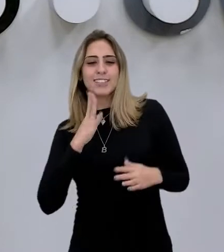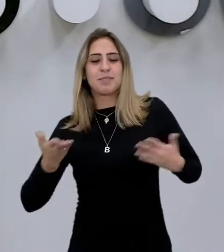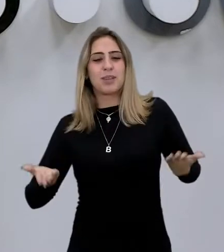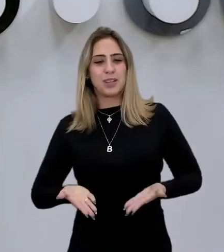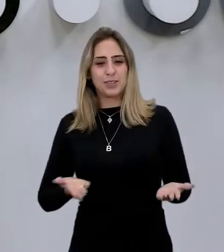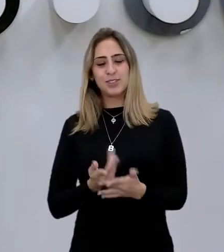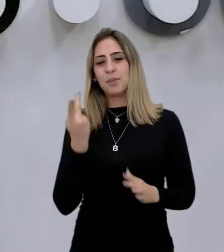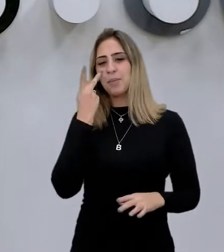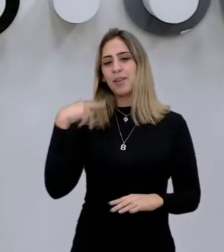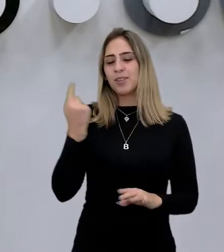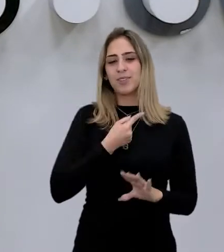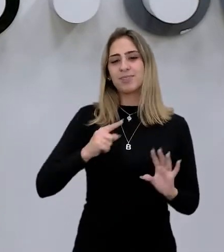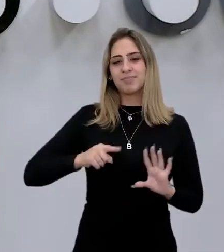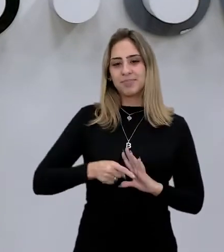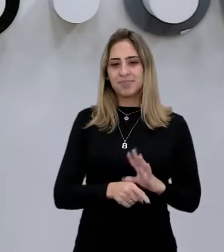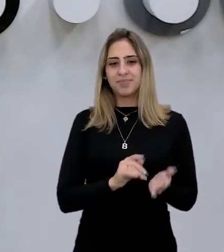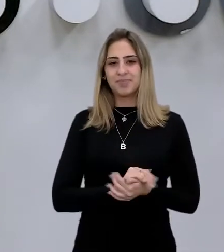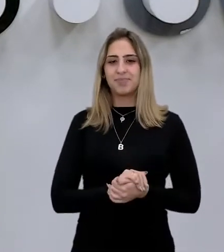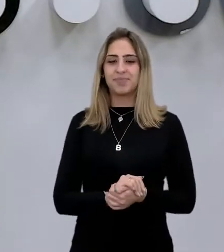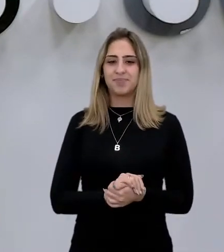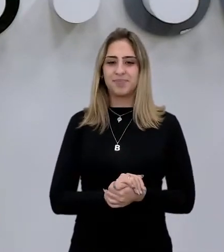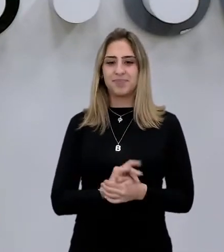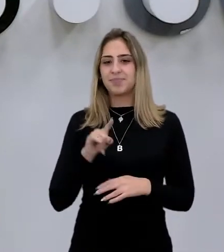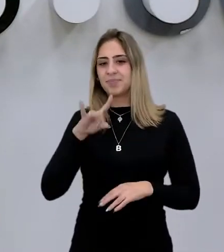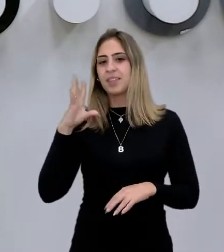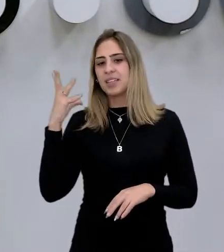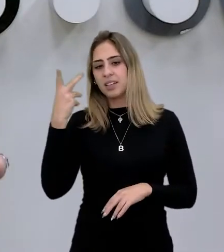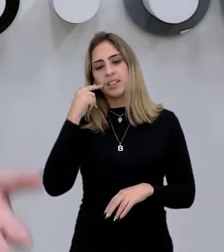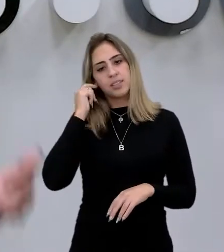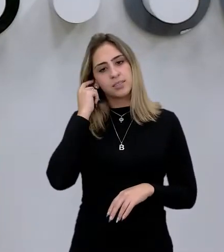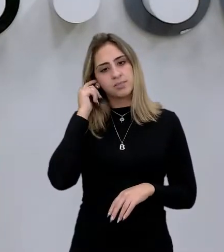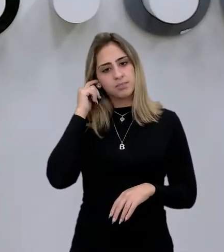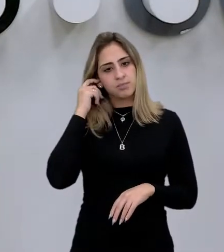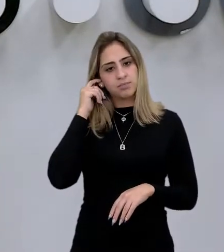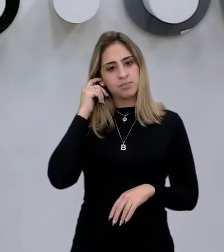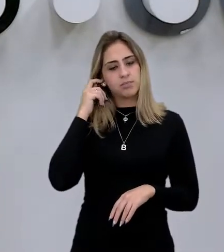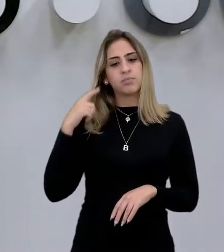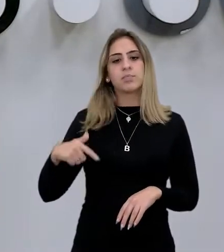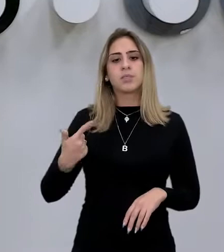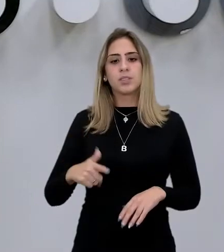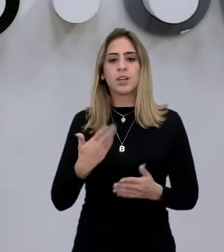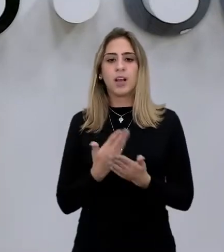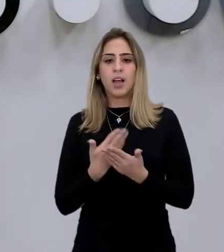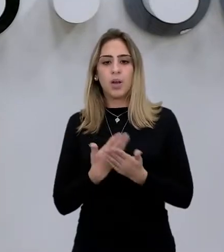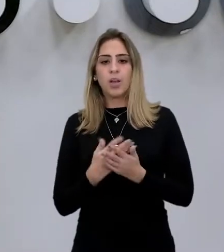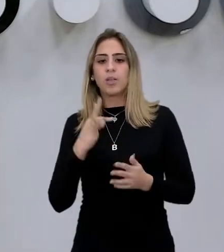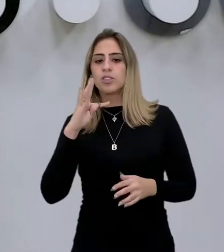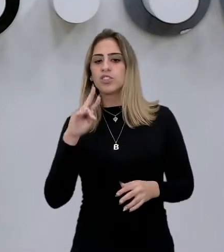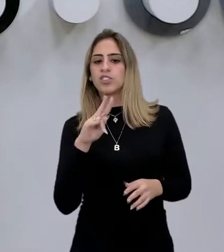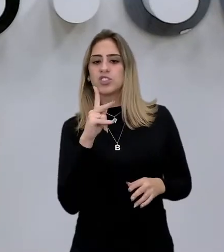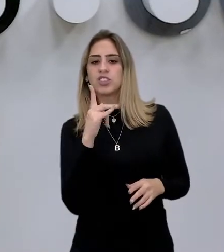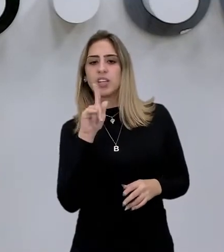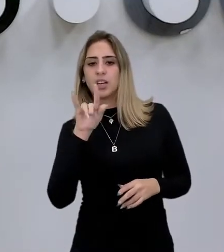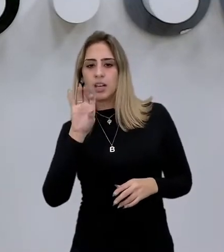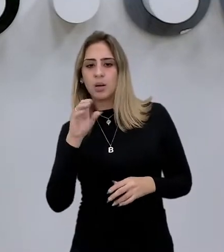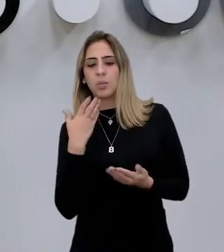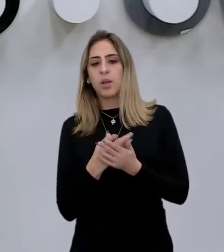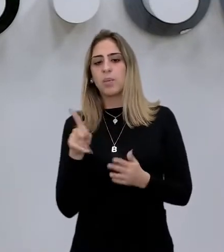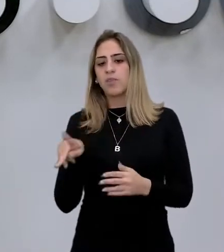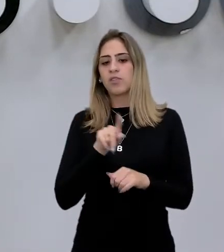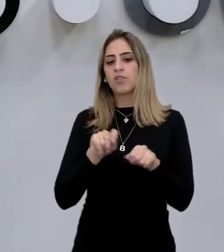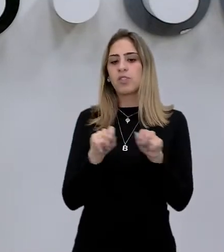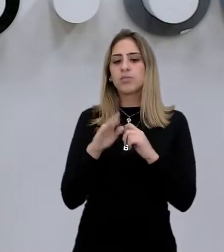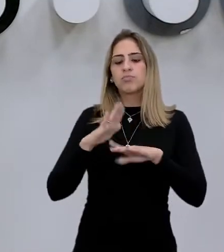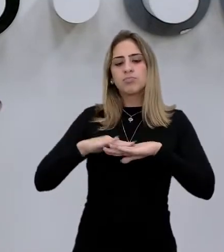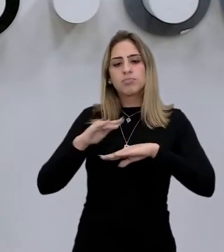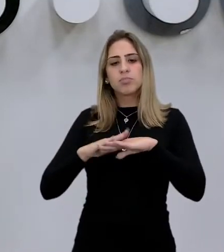aí para o nosso aprofundamento super maravilhoso. Estou aqui mais uma vez na aula do Thiago, né? Uma aula que foi ele que fez com todo